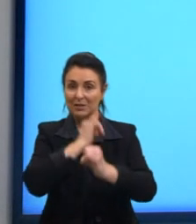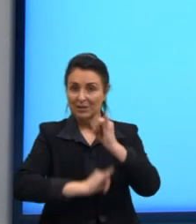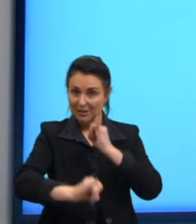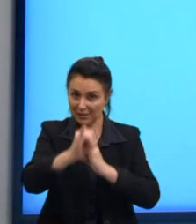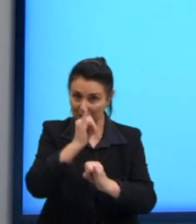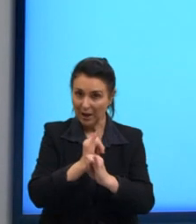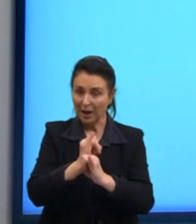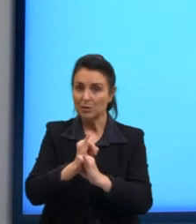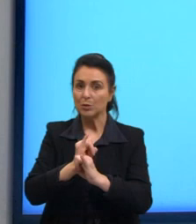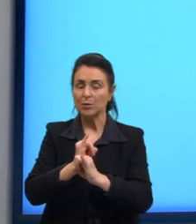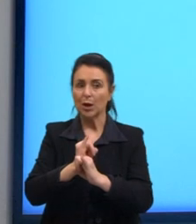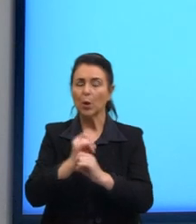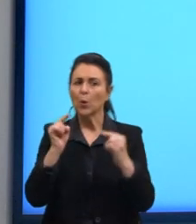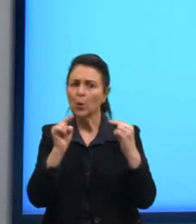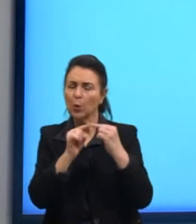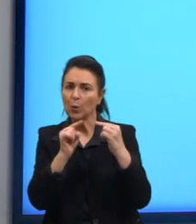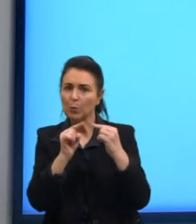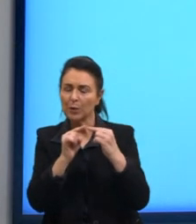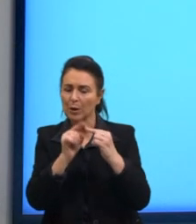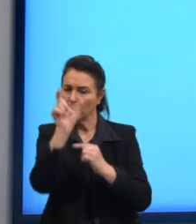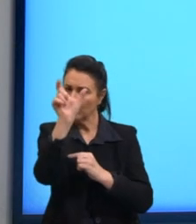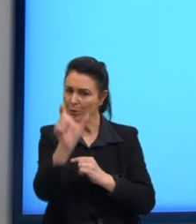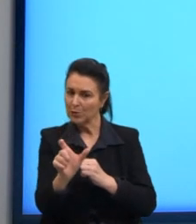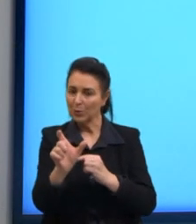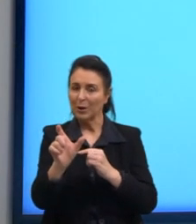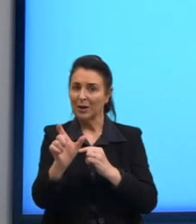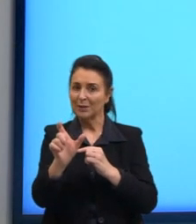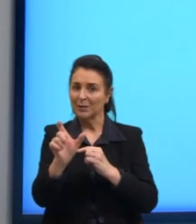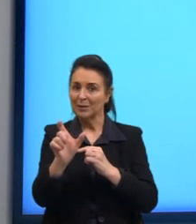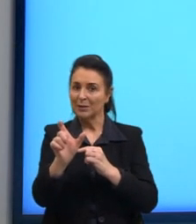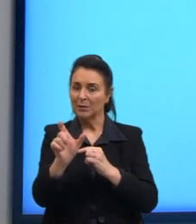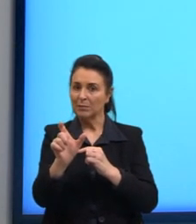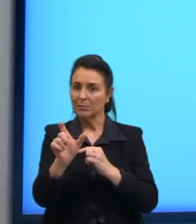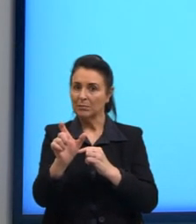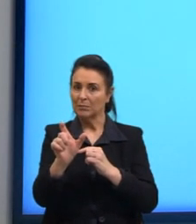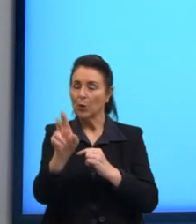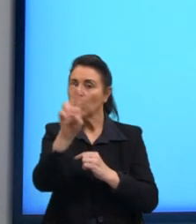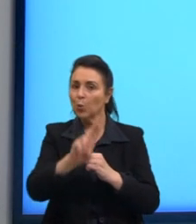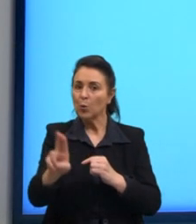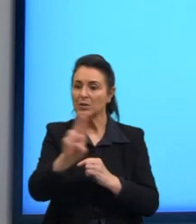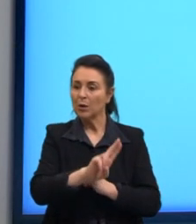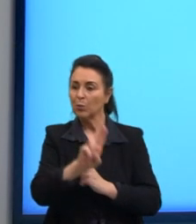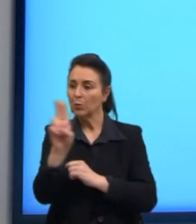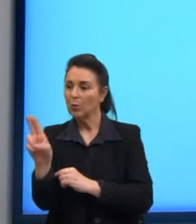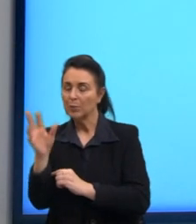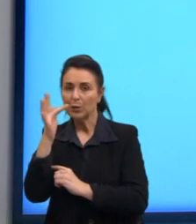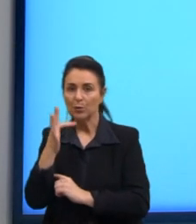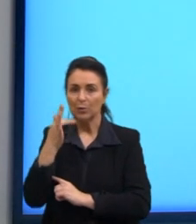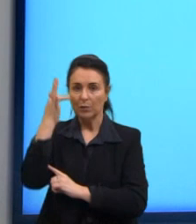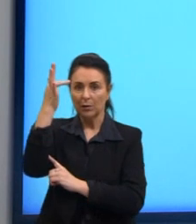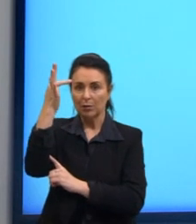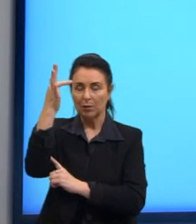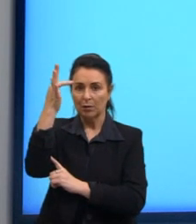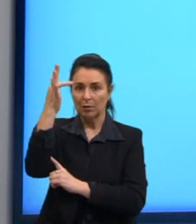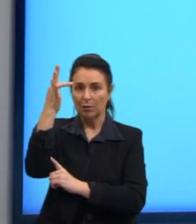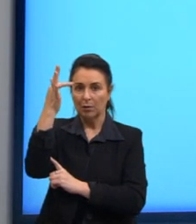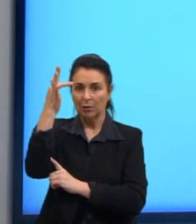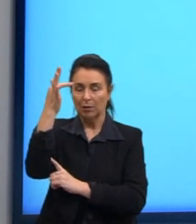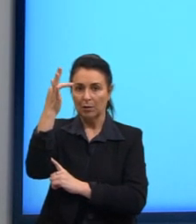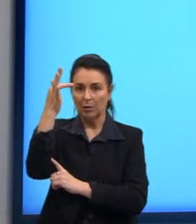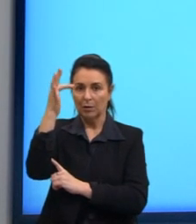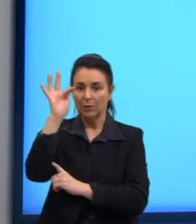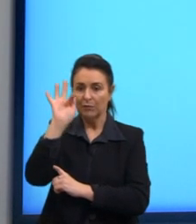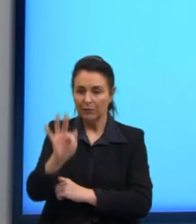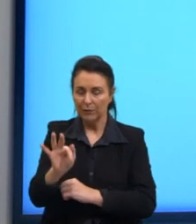acordar concepção do indivíduo pós-moderno de acordo com o filósofo tá beleza quebrei vou dar outra